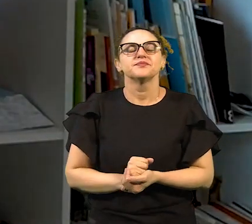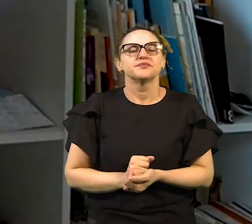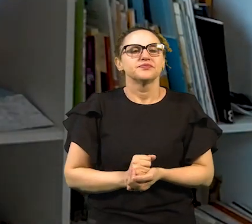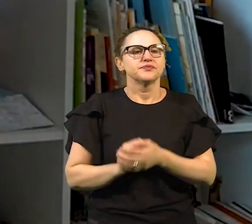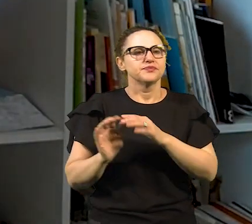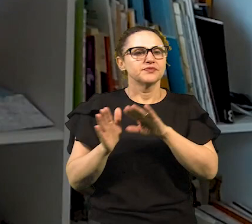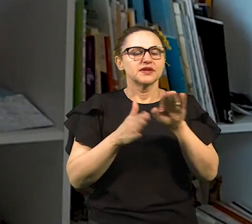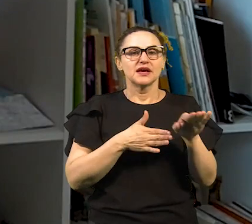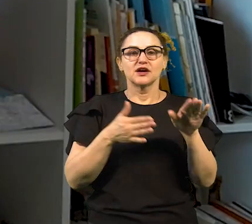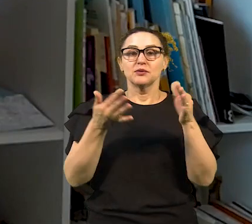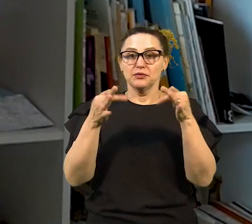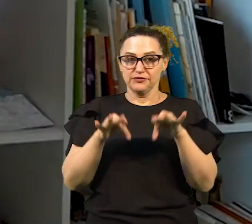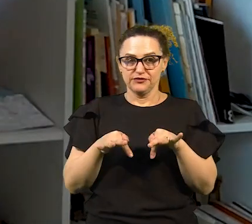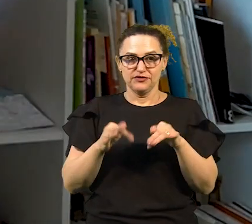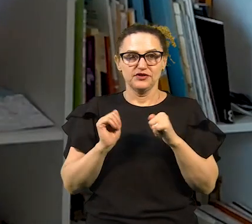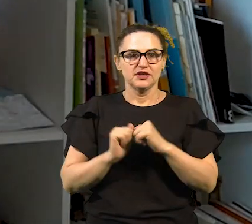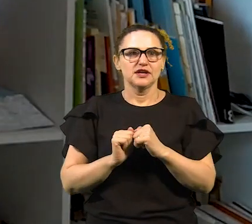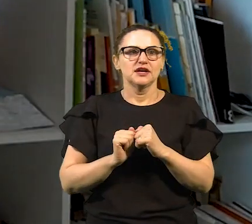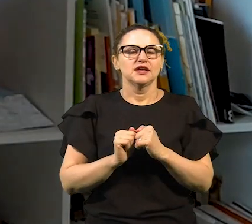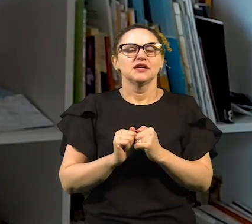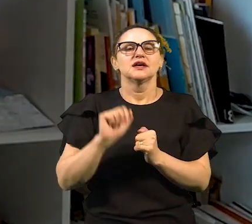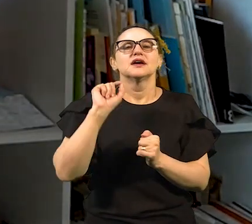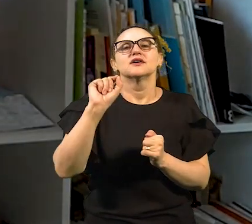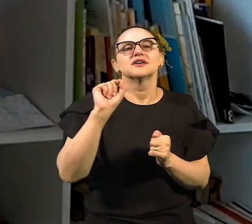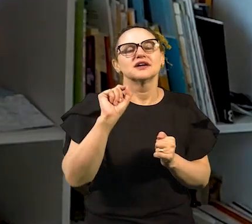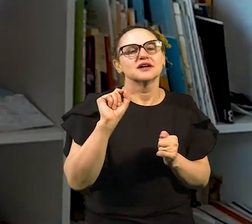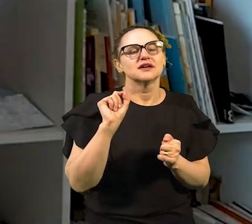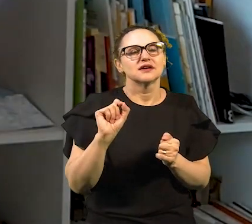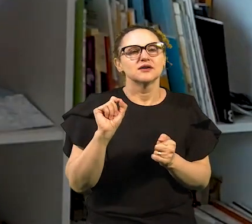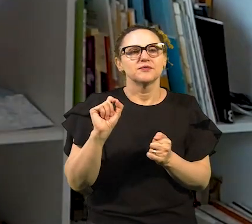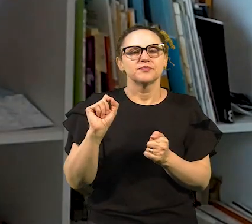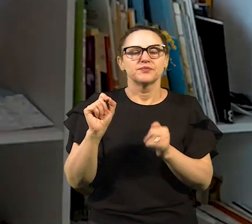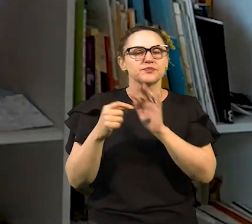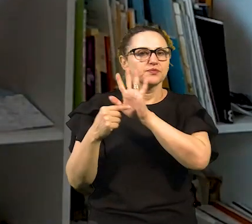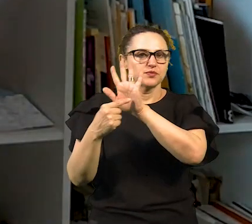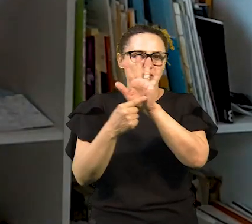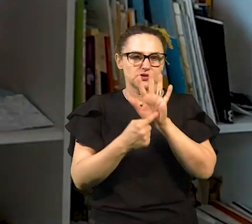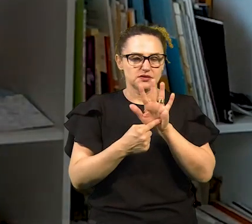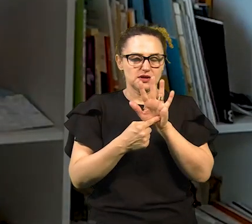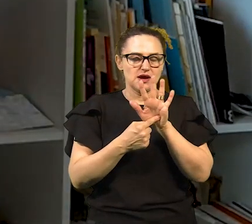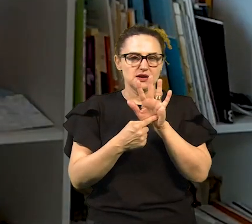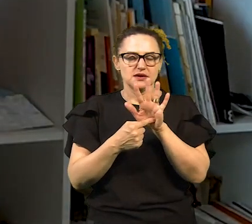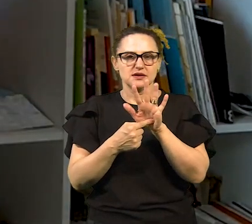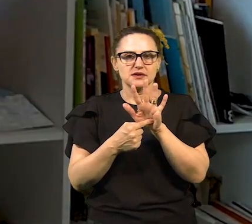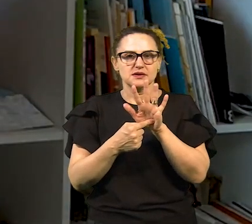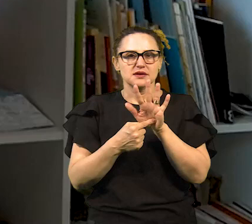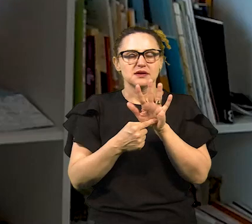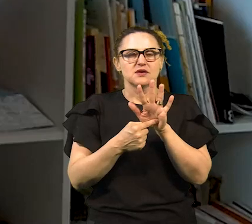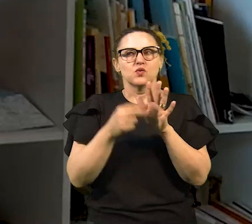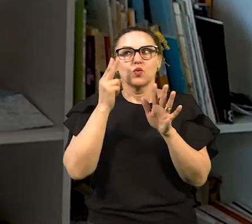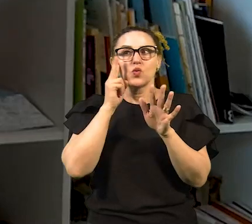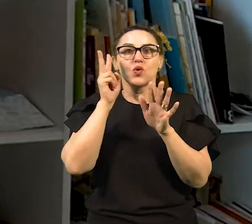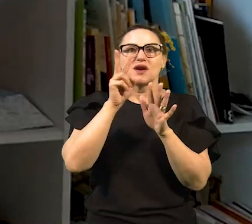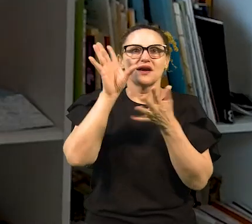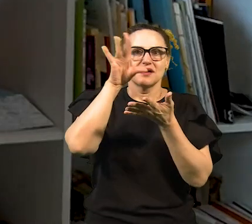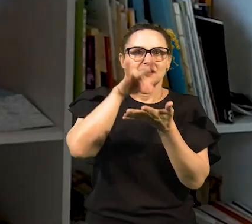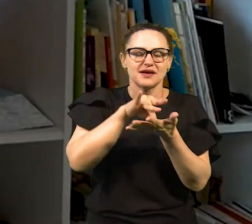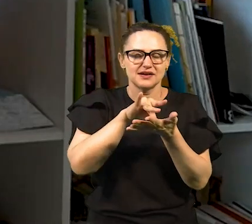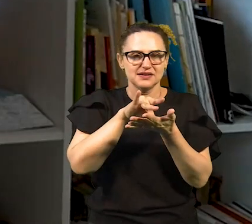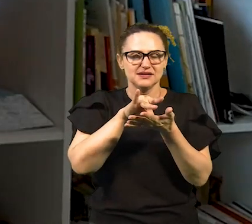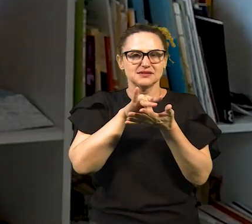por fim eu gostaria de trazer uma lírica que é bastante instigante, que tem esse olhar realista, profundo, mas